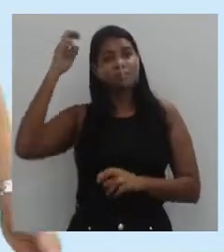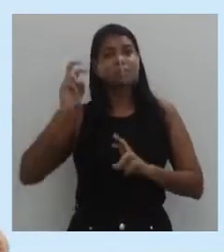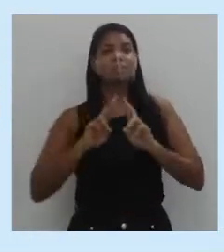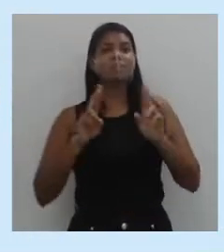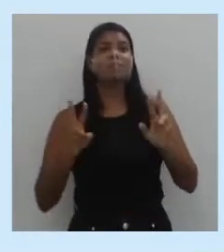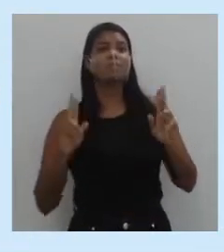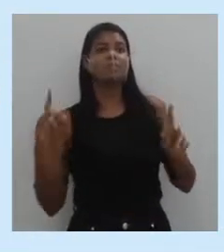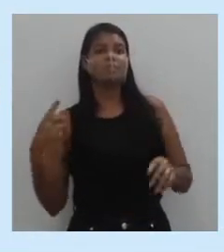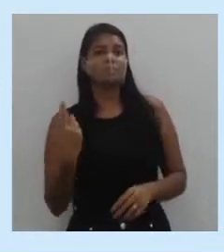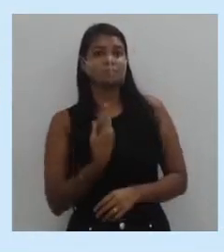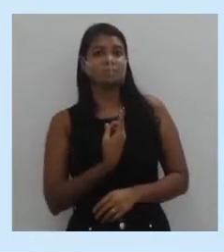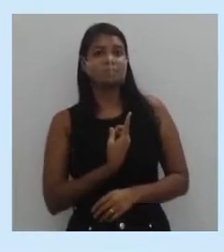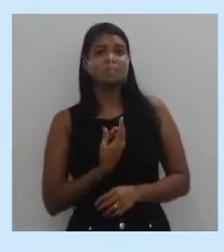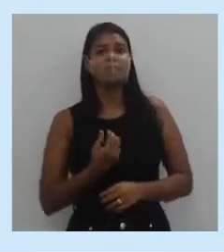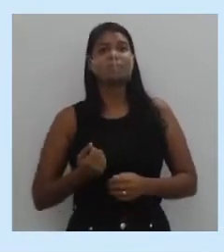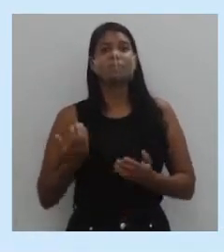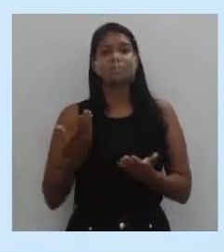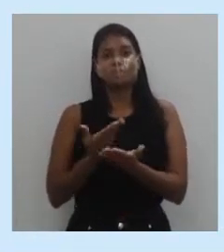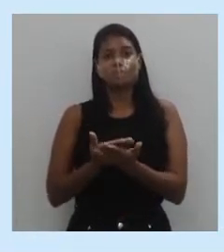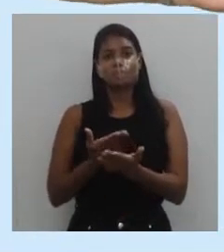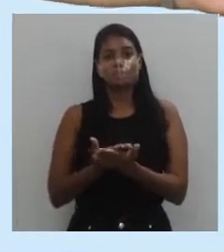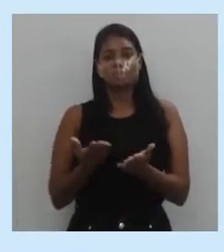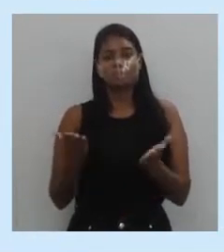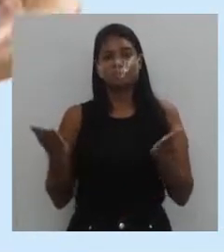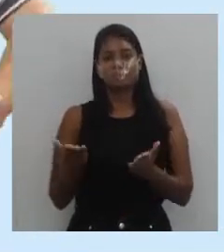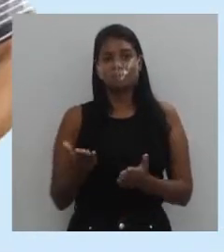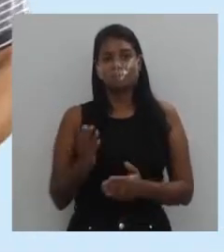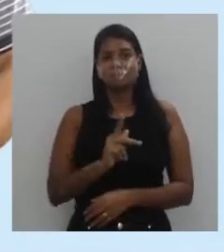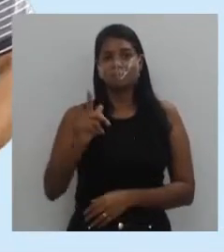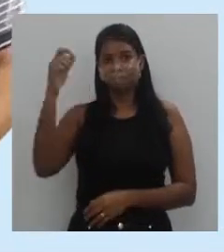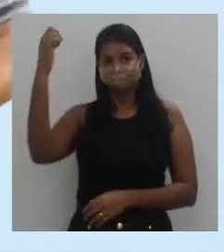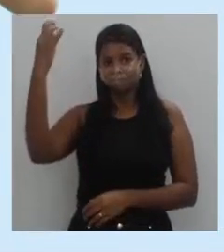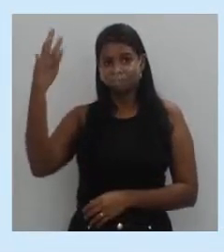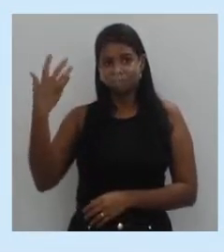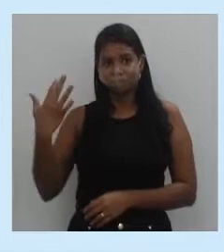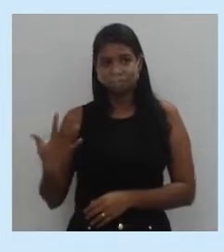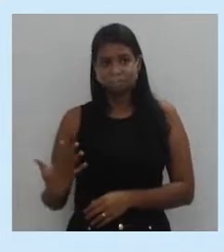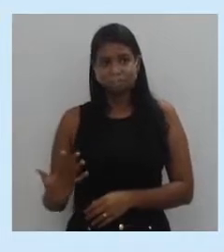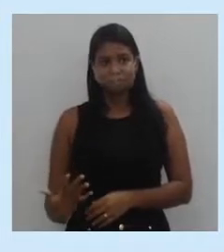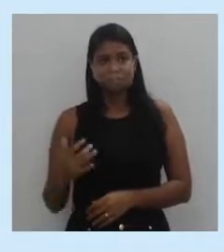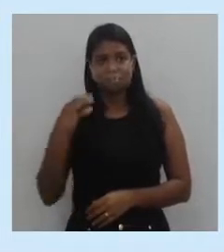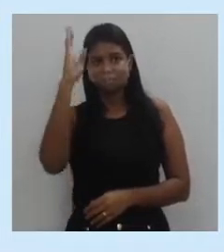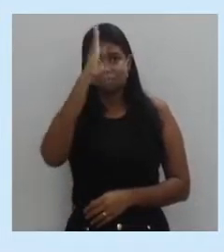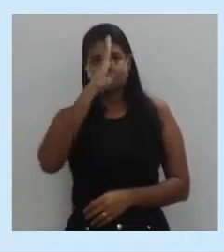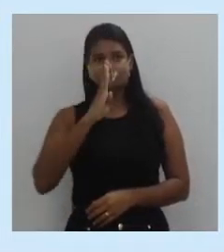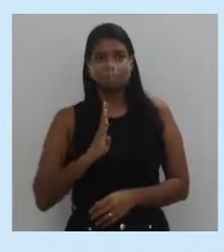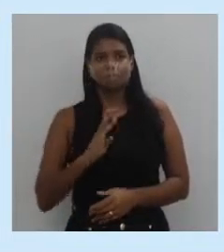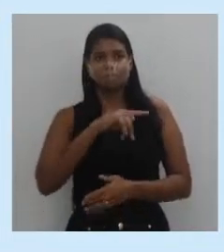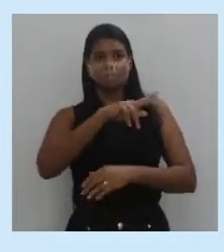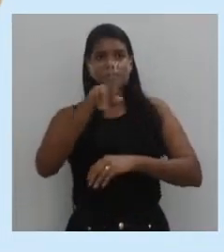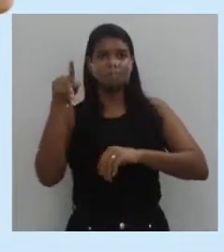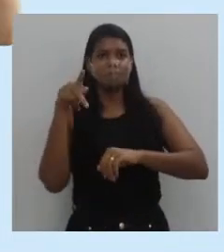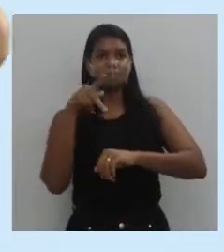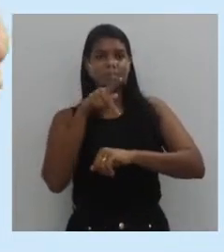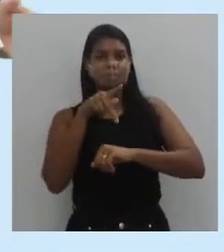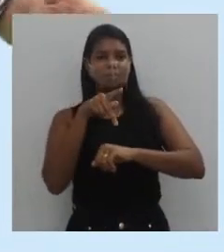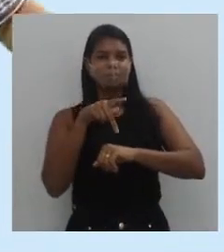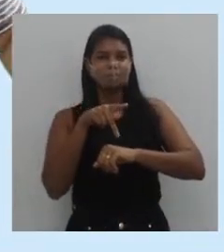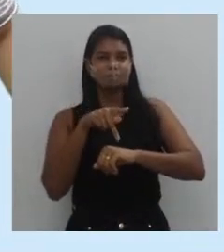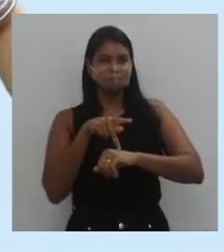cultura diferente. E no nosso caso, na aula de hoje, como eu já falei, a questão do Brasil, esse